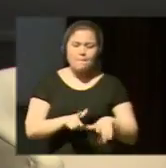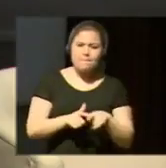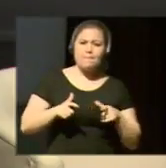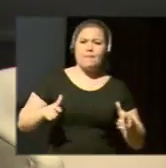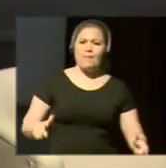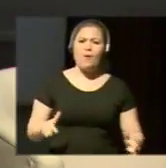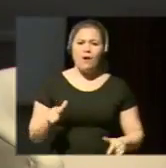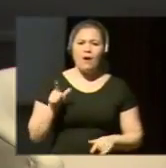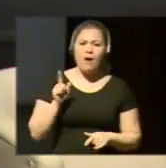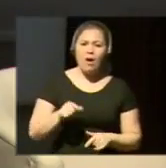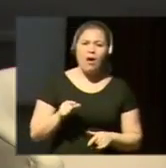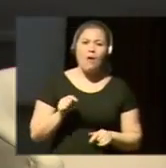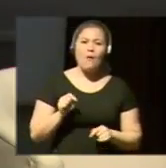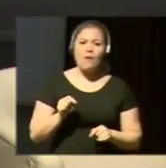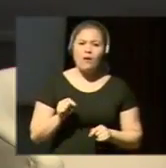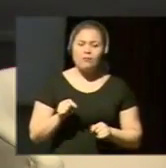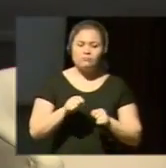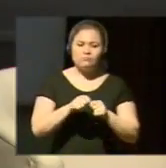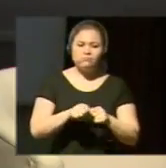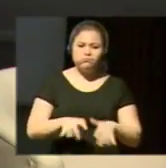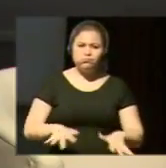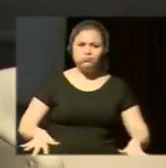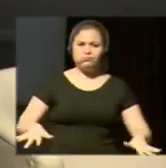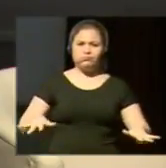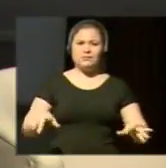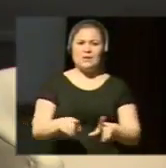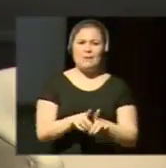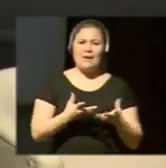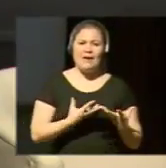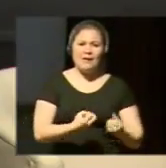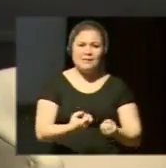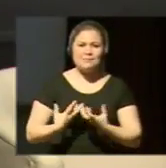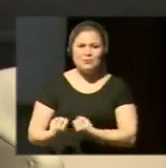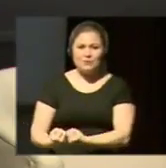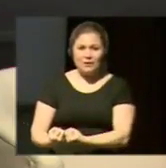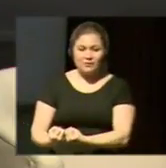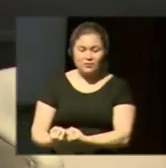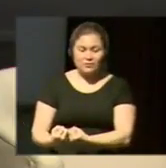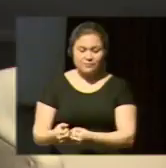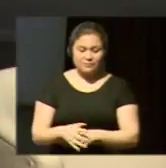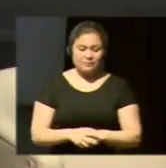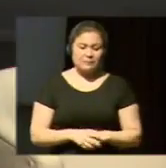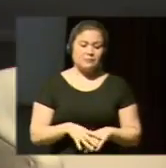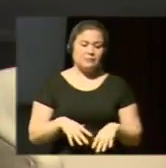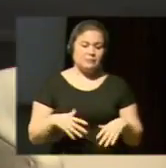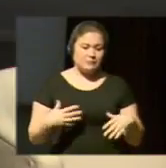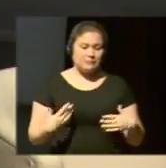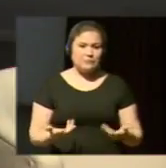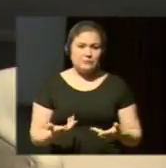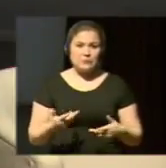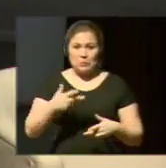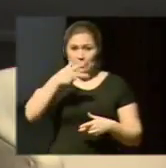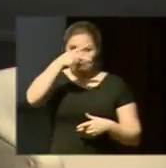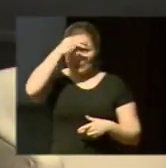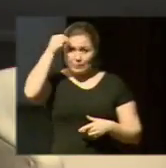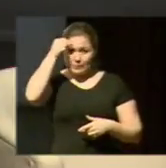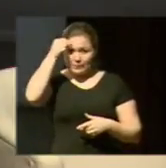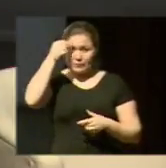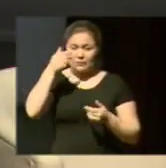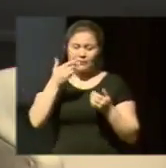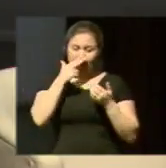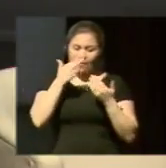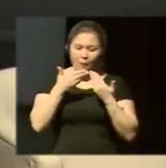maior é a repercussão e a receptividade. Aí o prefeito abre